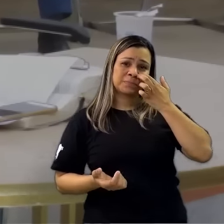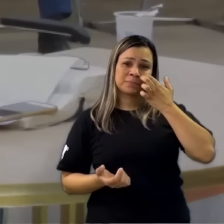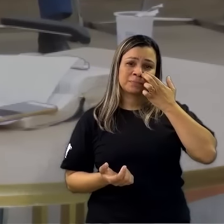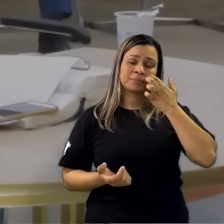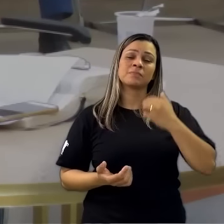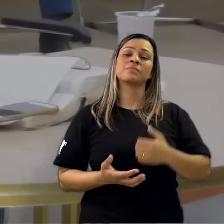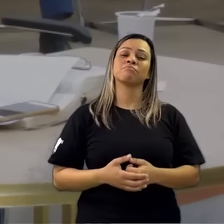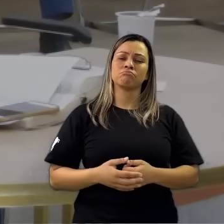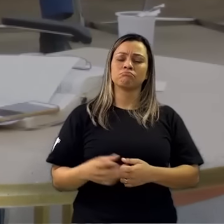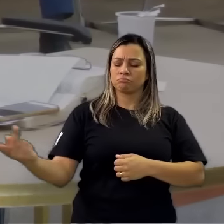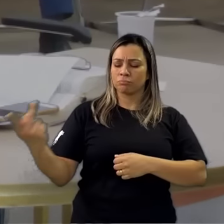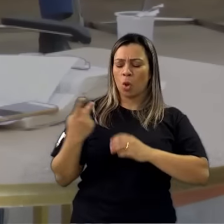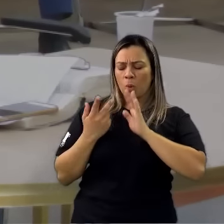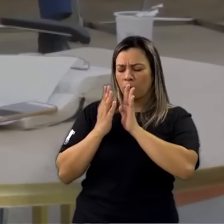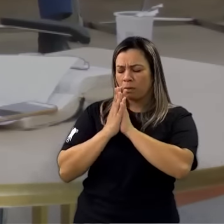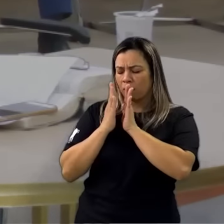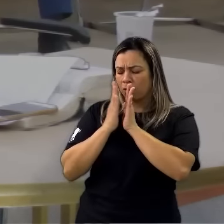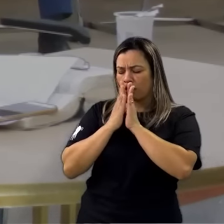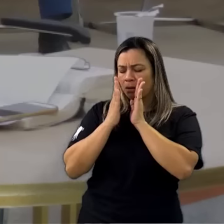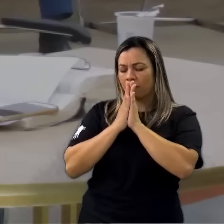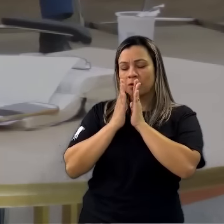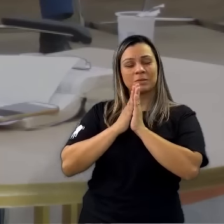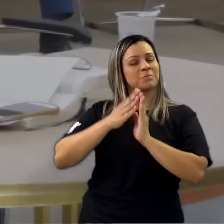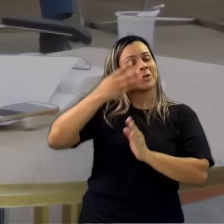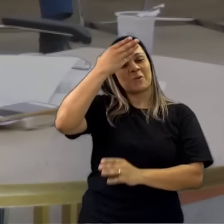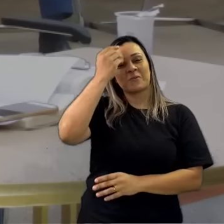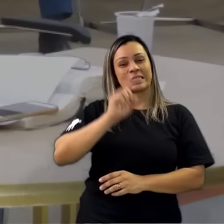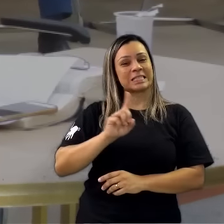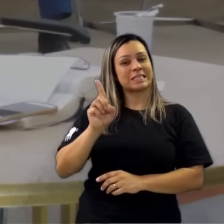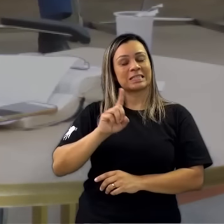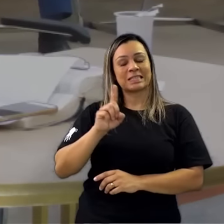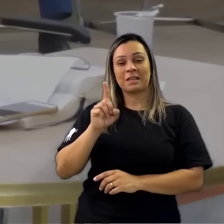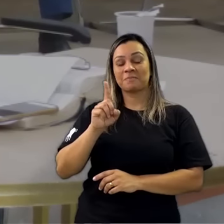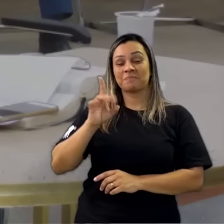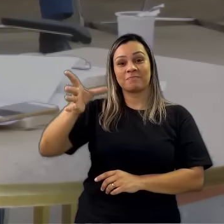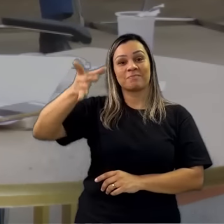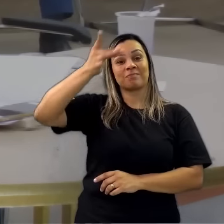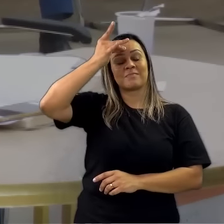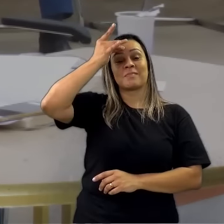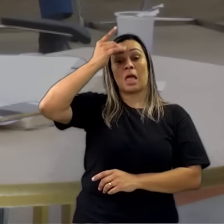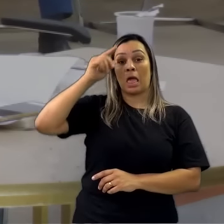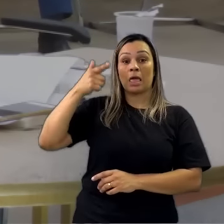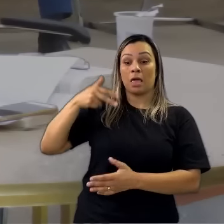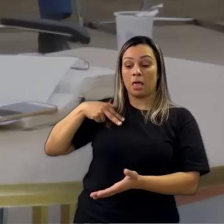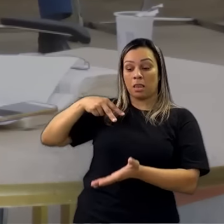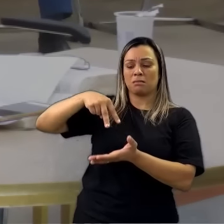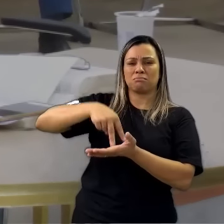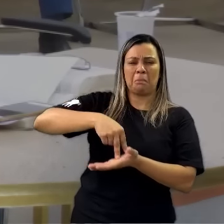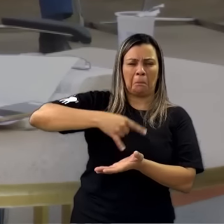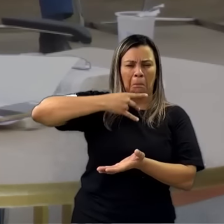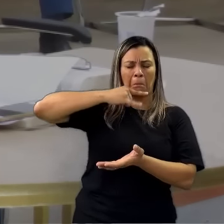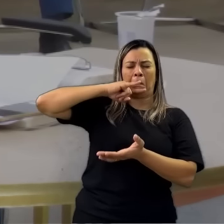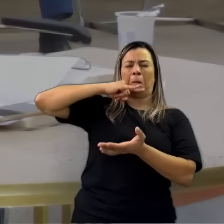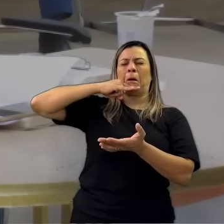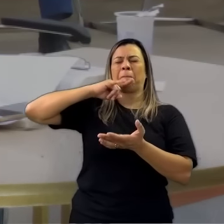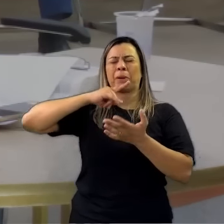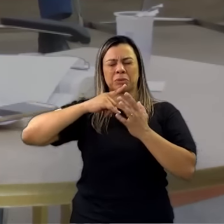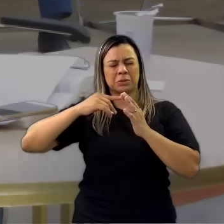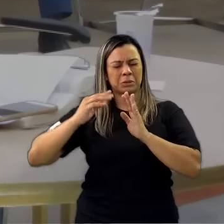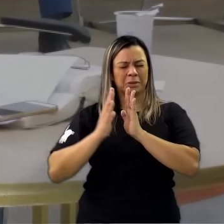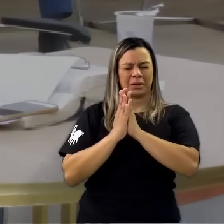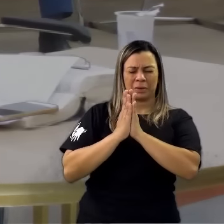fizemos a oração para ele irmão nunca vou me esquecer dessa cena ele não consiga não conseguia ficar de pé de tão bebo mas depois da oração